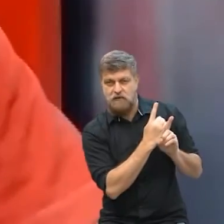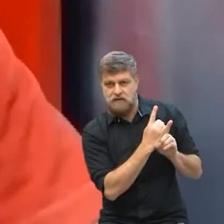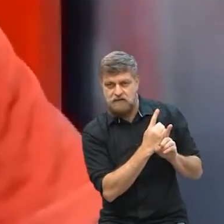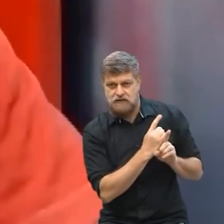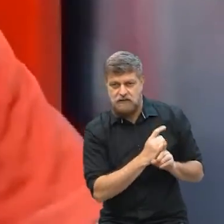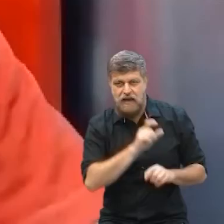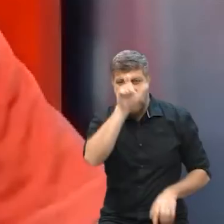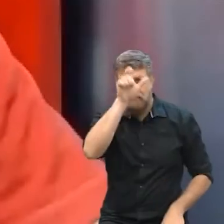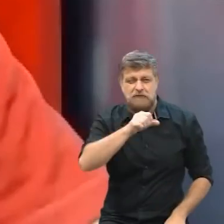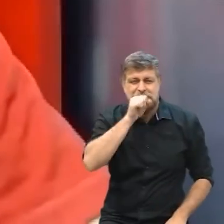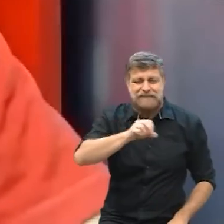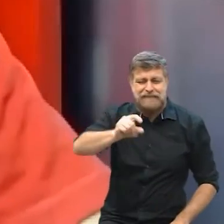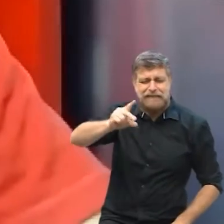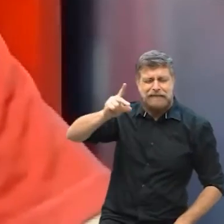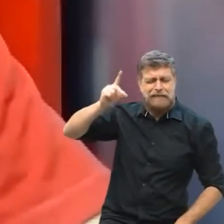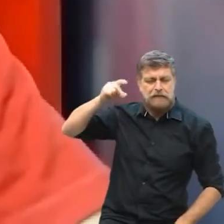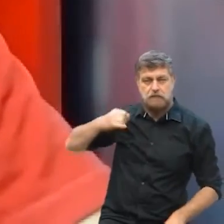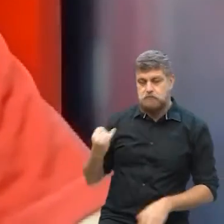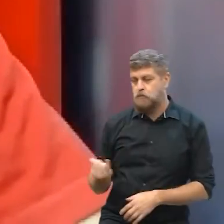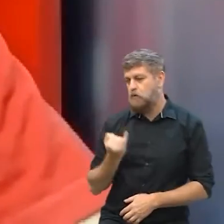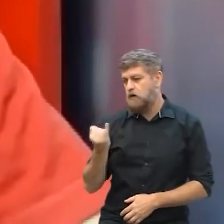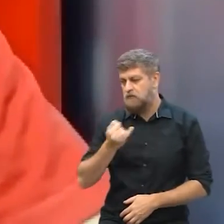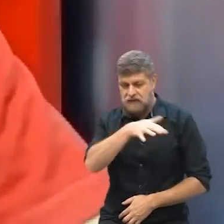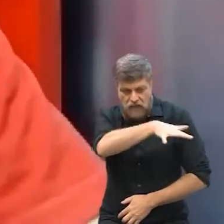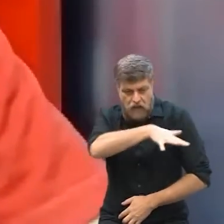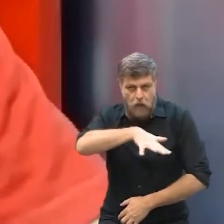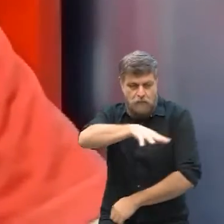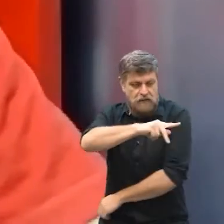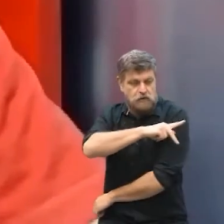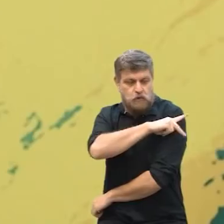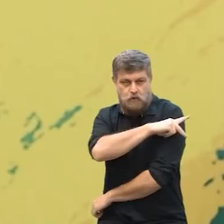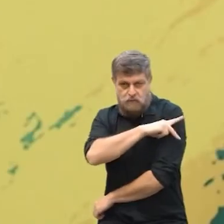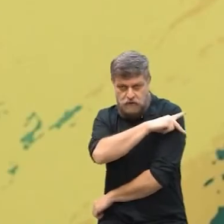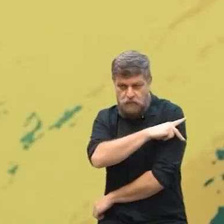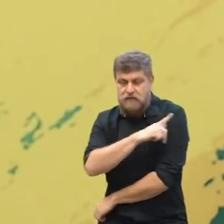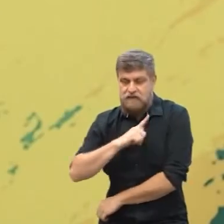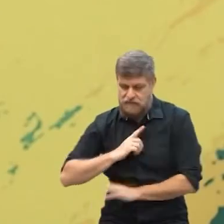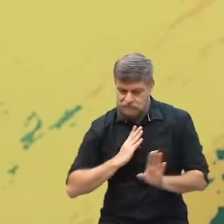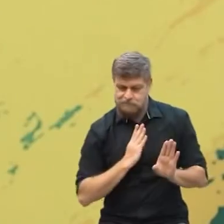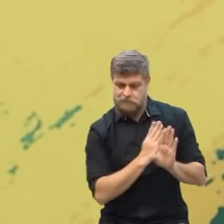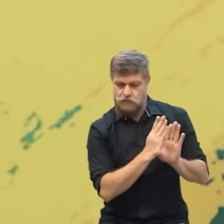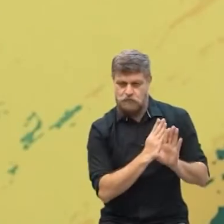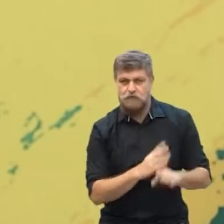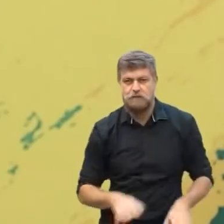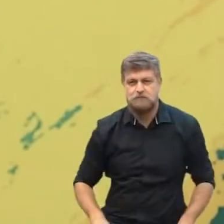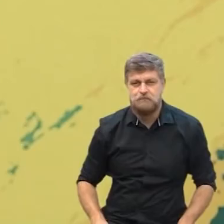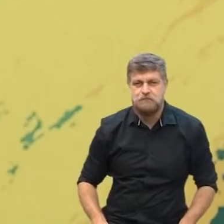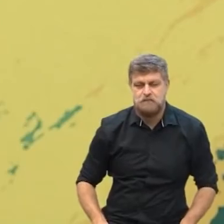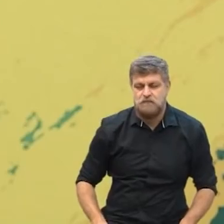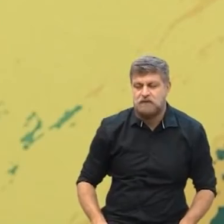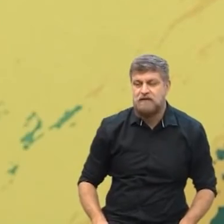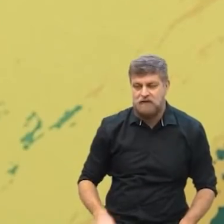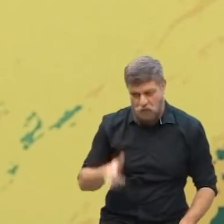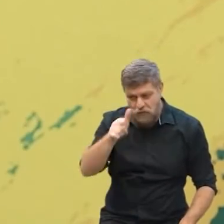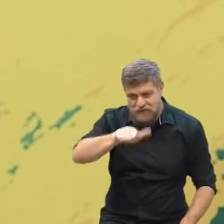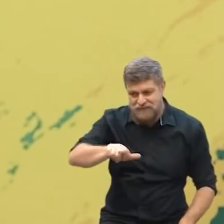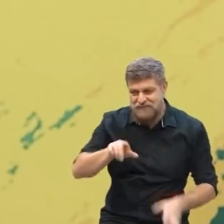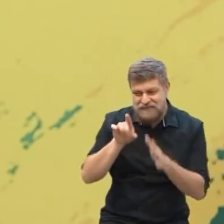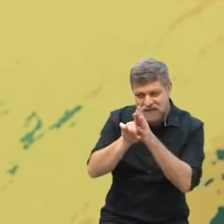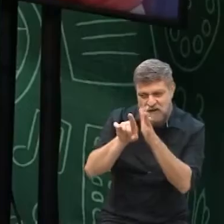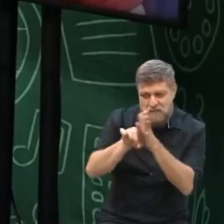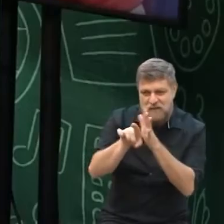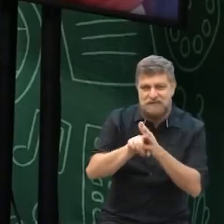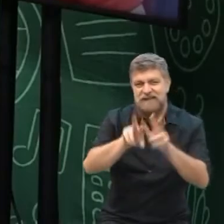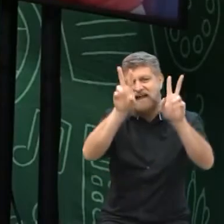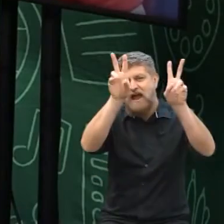no Piauí, um riquíssimo sítio arqueológico que temos no Piauí. Bom, professor, dando sequência aqui na nossa entrevista, quais